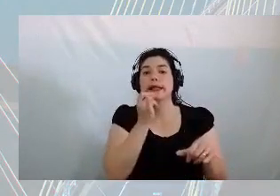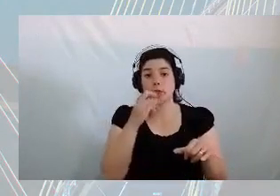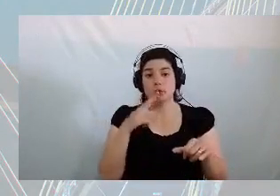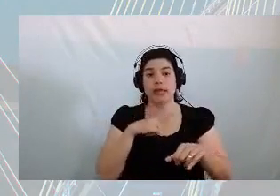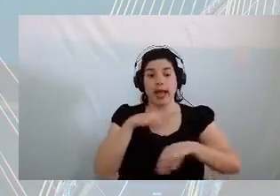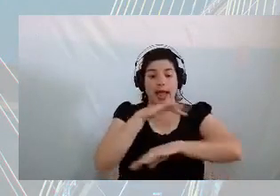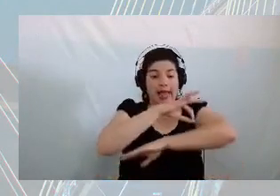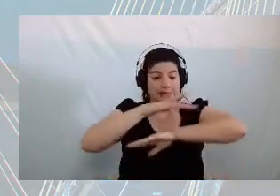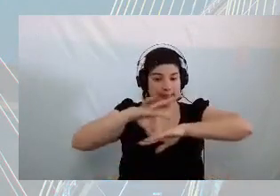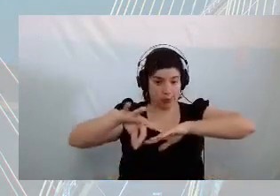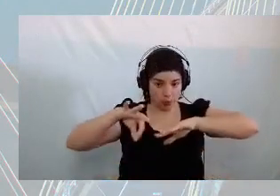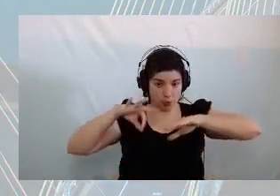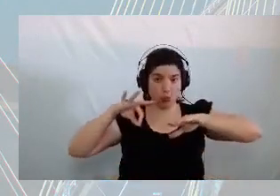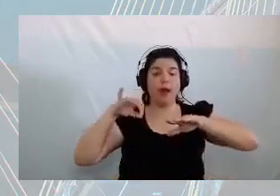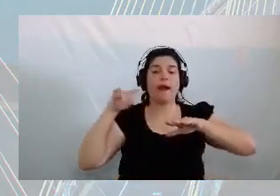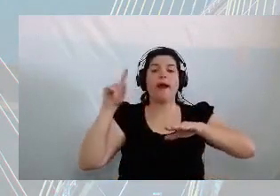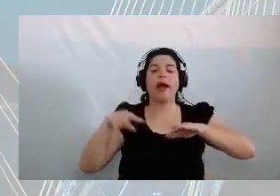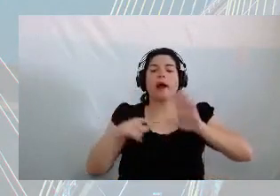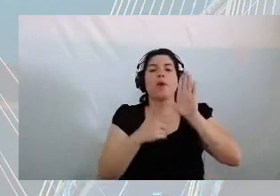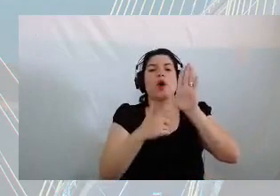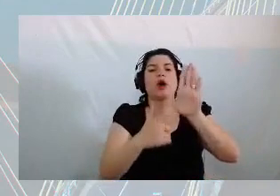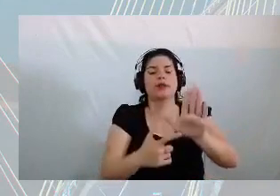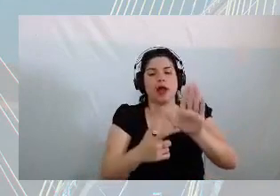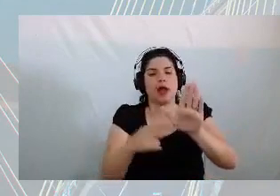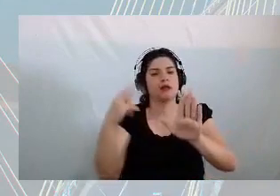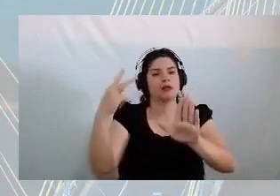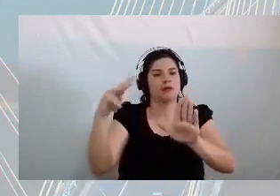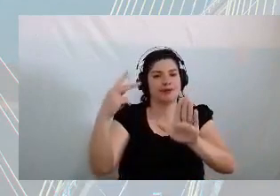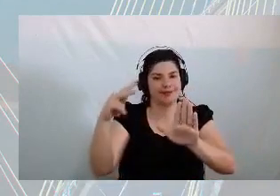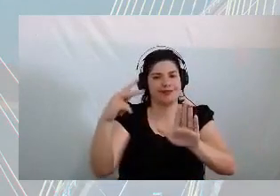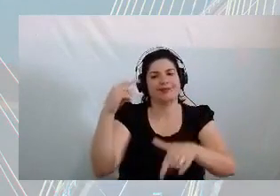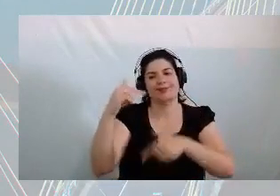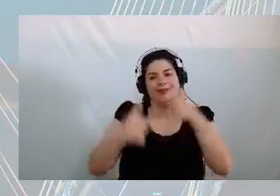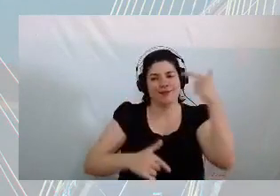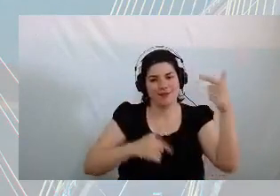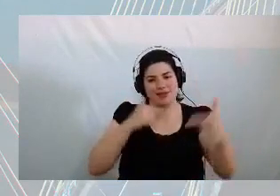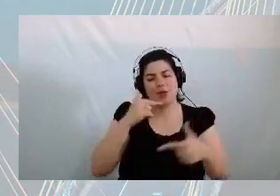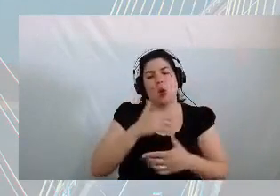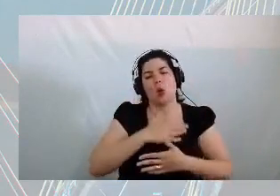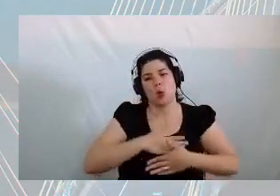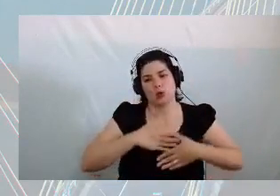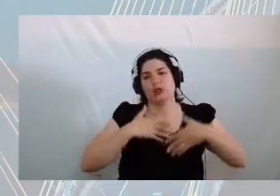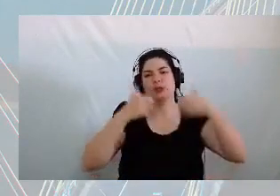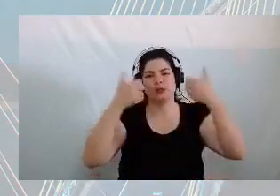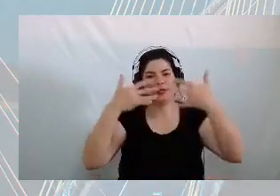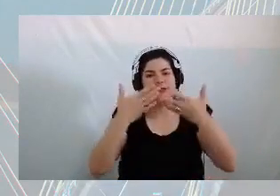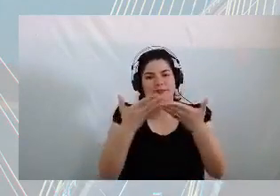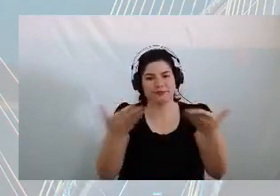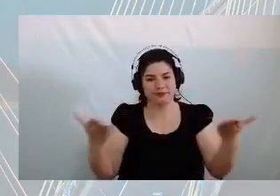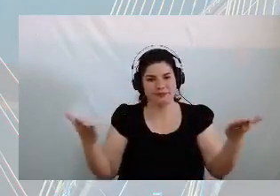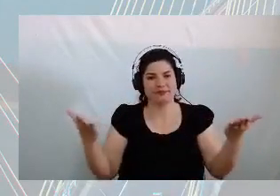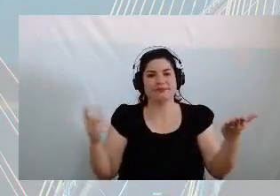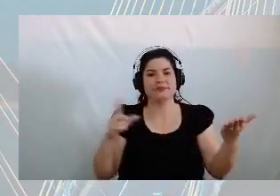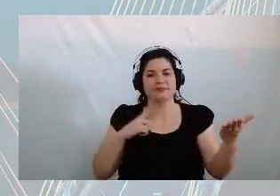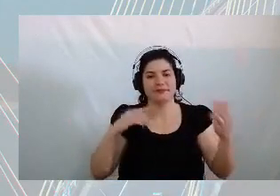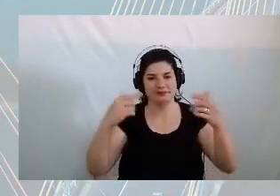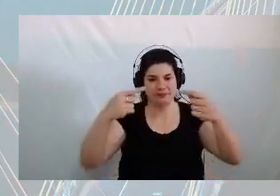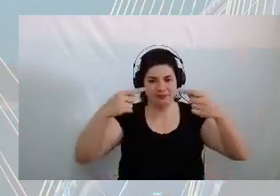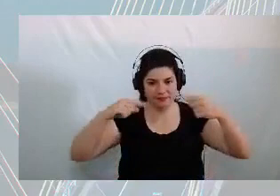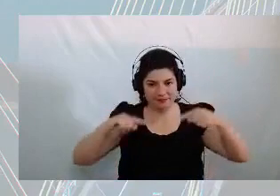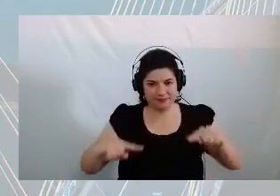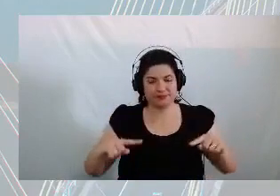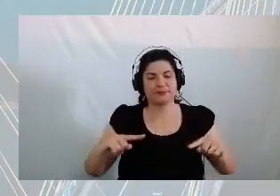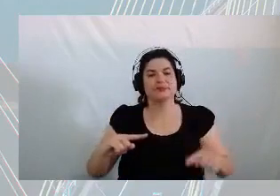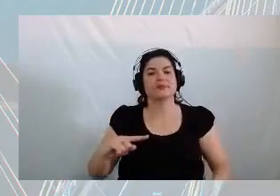para eles, né, para destacar um pouco a realidade deles. Né. Eu gosto de falar dessa parte aqui embaixo da label ali de Streaming Process, porque